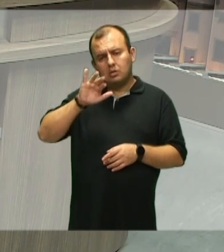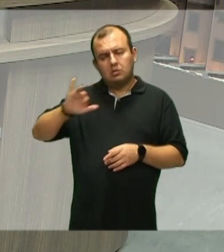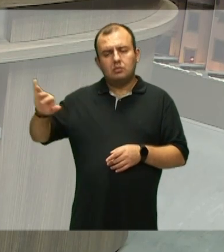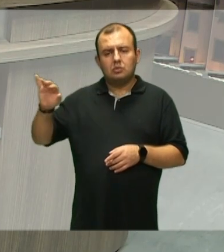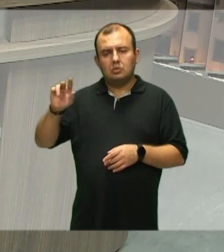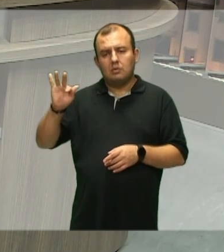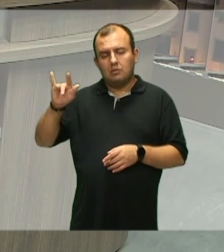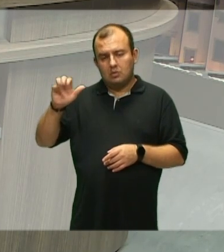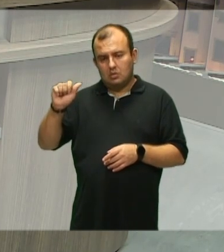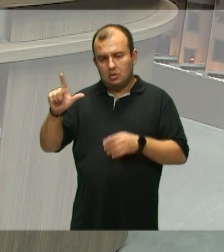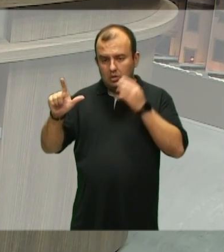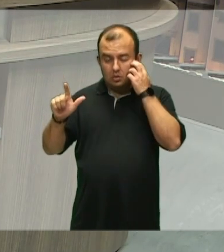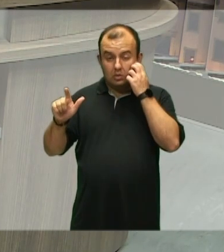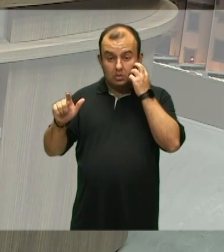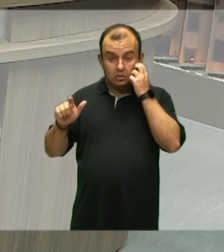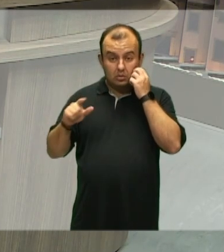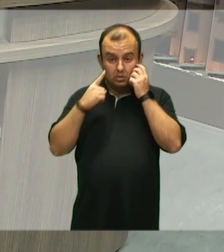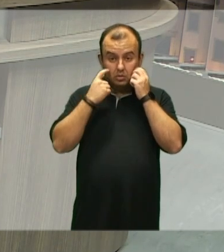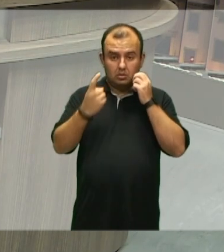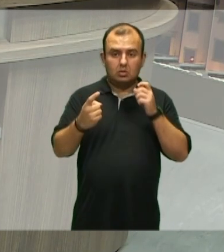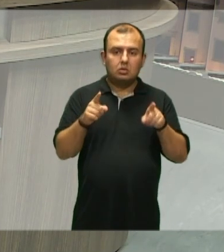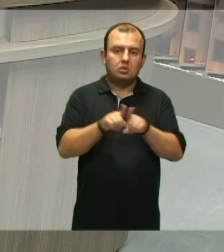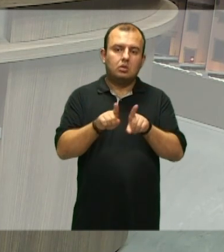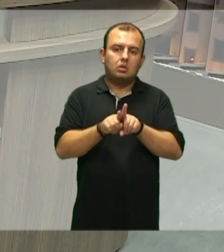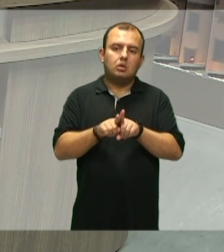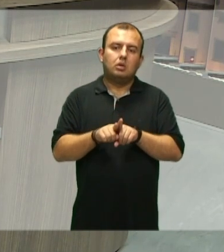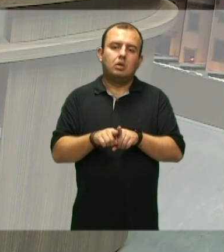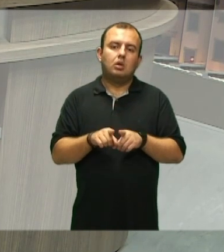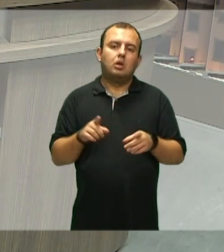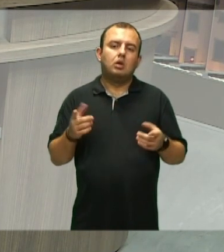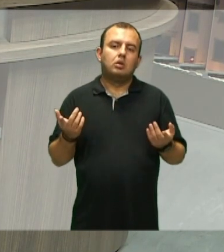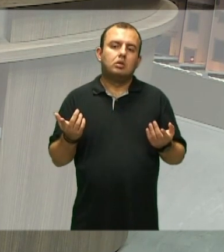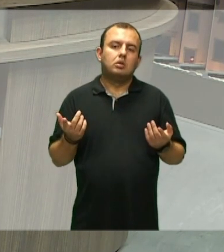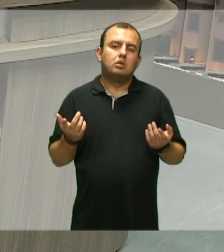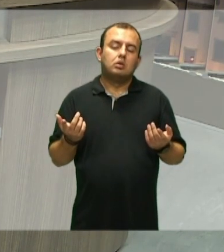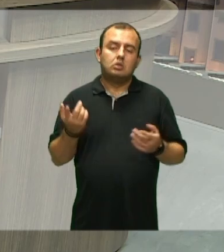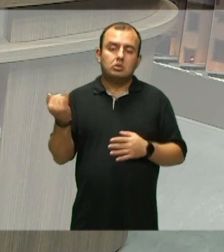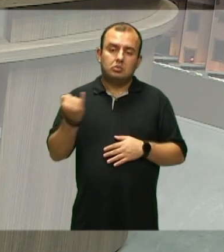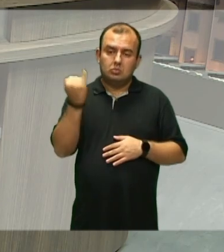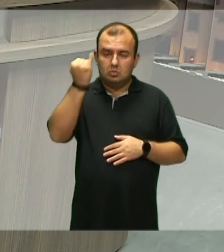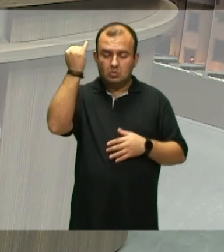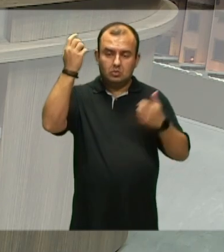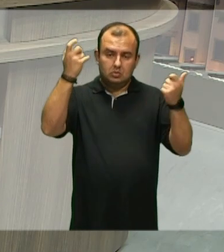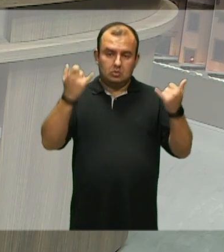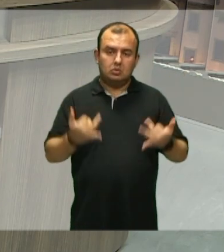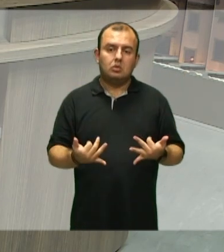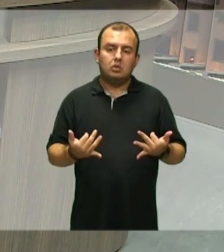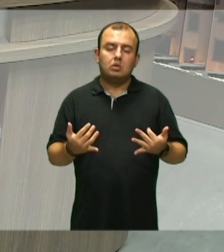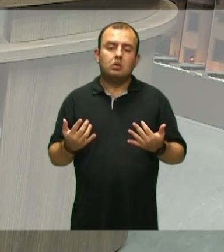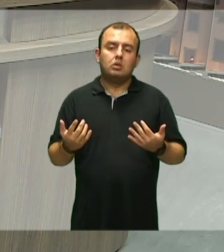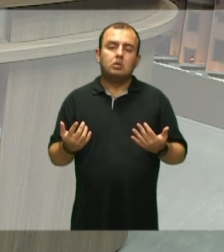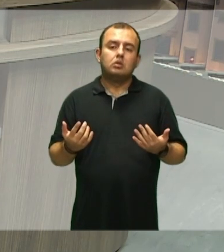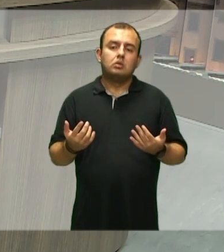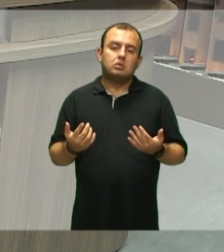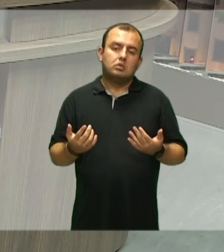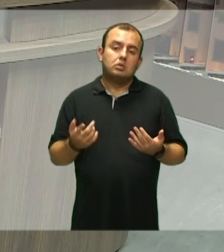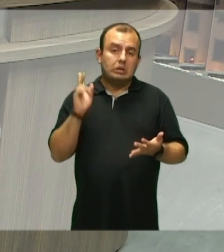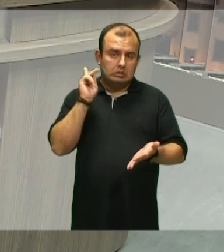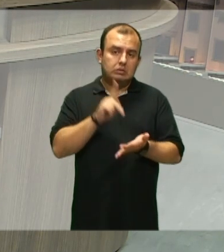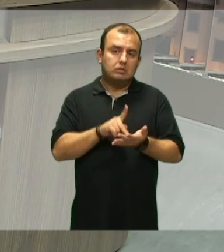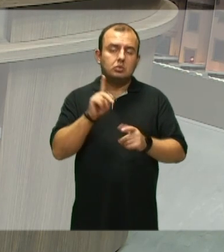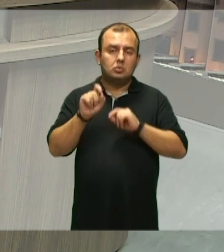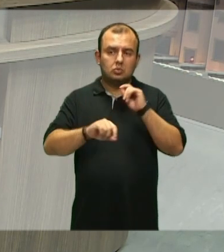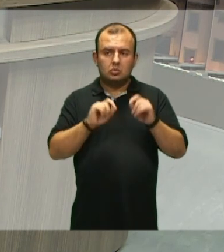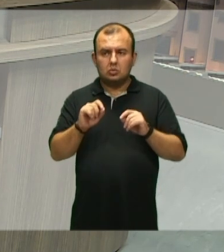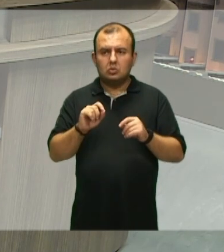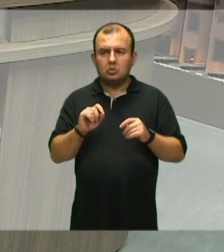e ver qual empresa está interessada. Por isso a gente tem muita... acha muito importante mencionar as que, de fato,